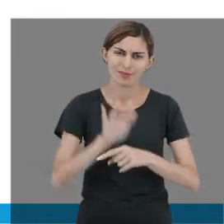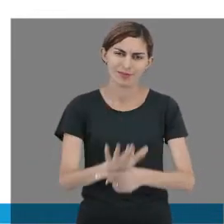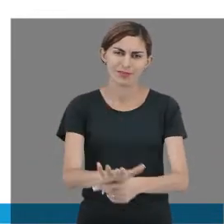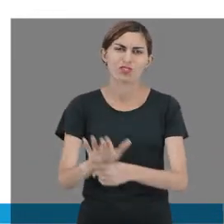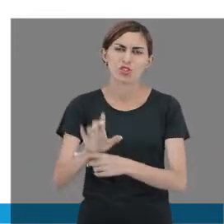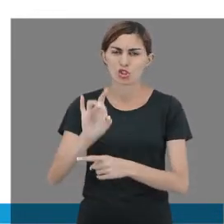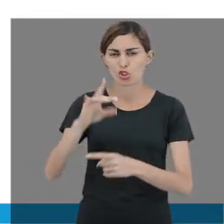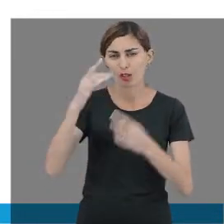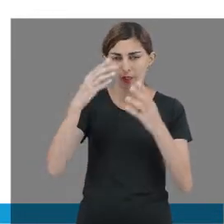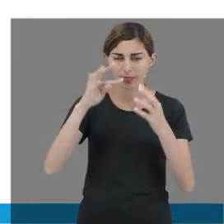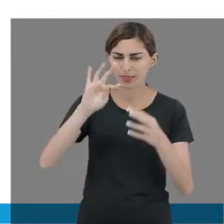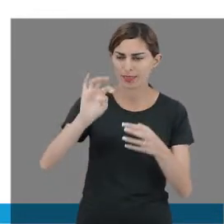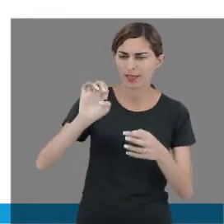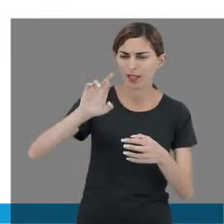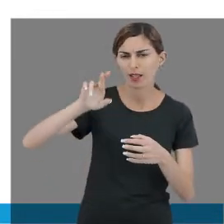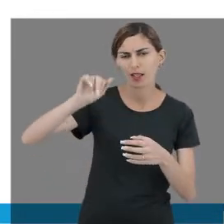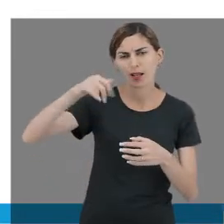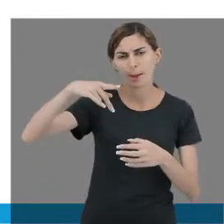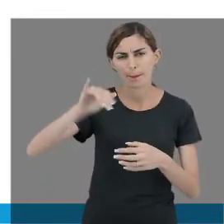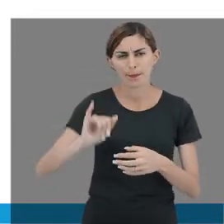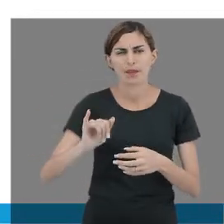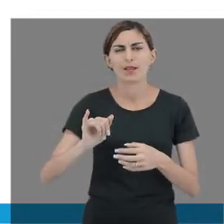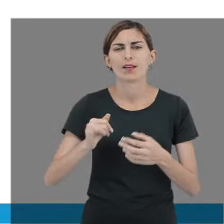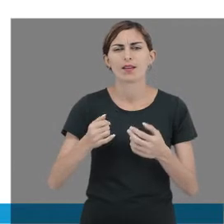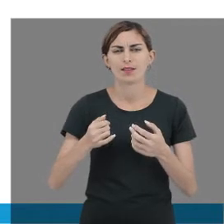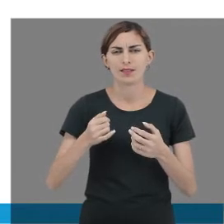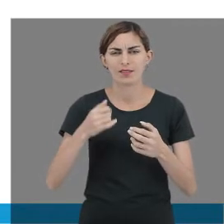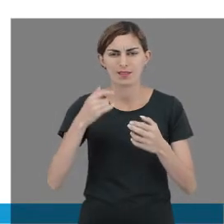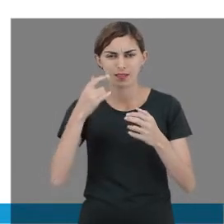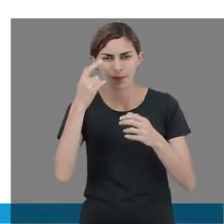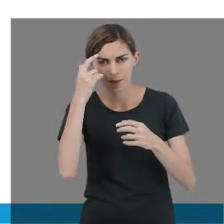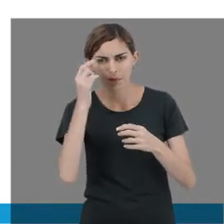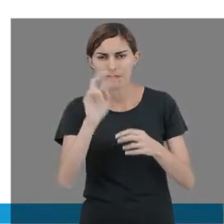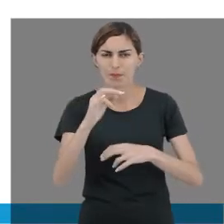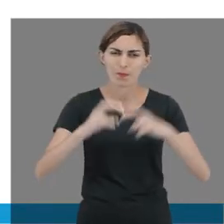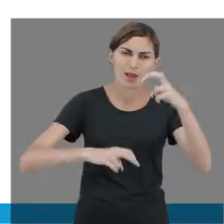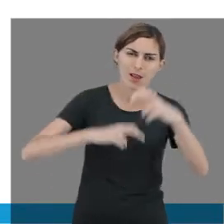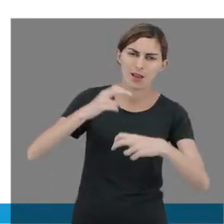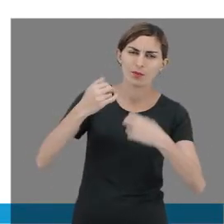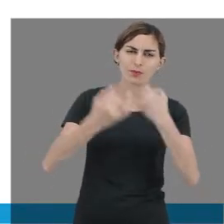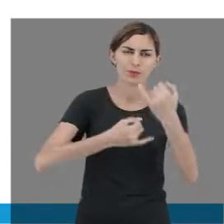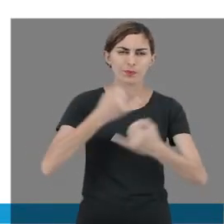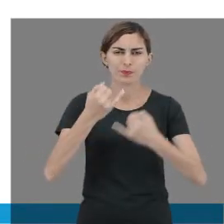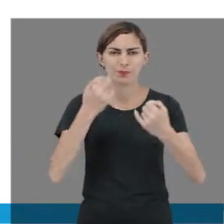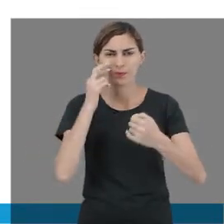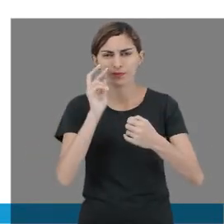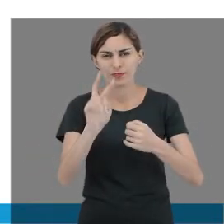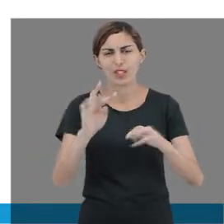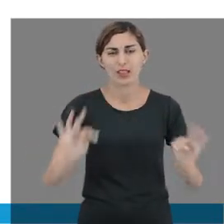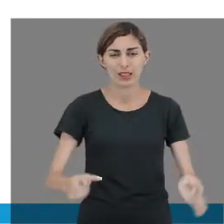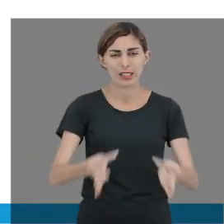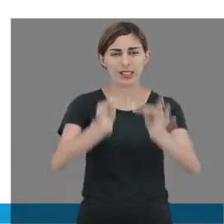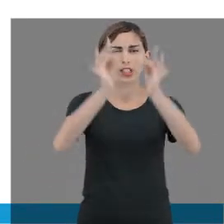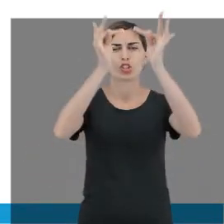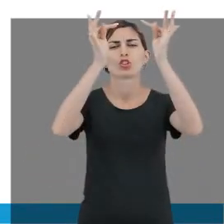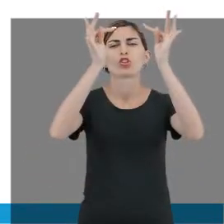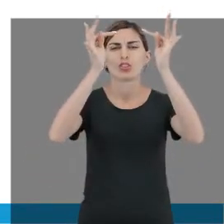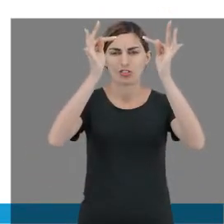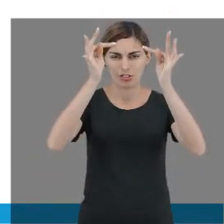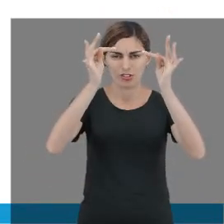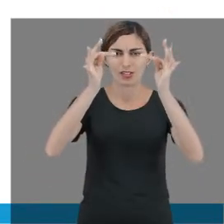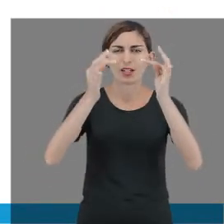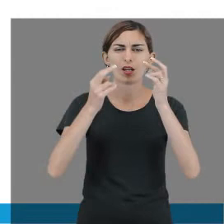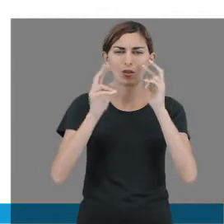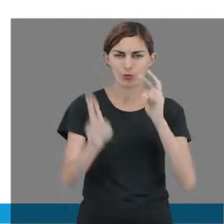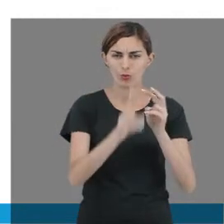terapia e não lembra que essa criança vai para a praia, essa criança vai para o parque. Então hoje a gente tem uma coisa que a gente chama de tecnologia assistiva, que é muito da área